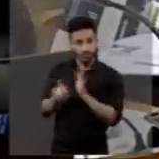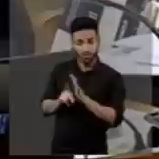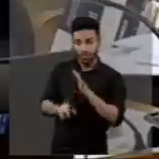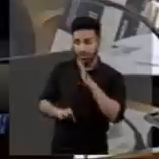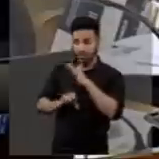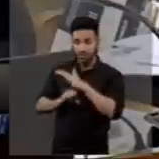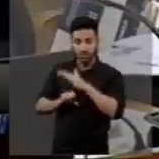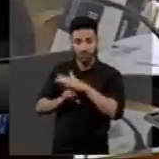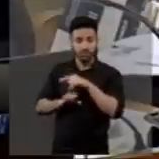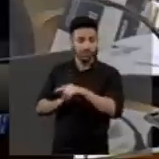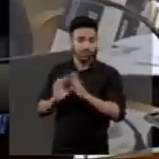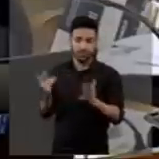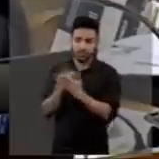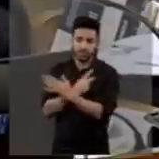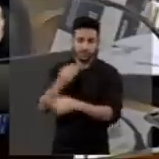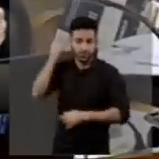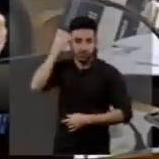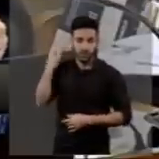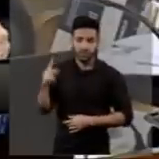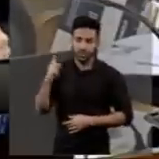colocou nessa situação.